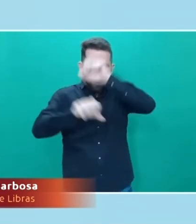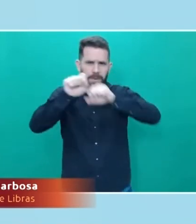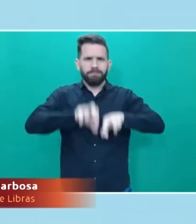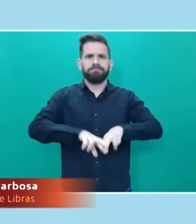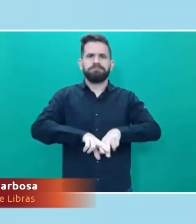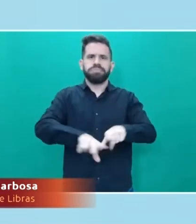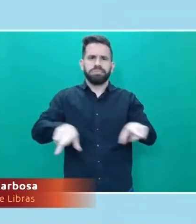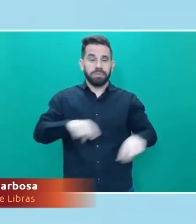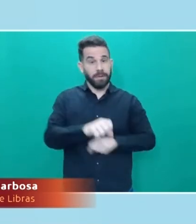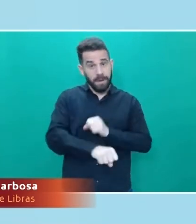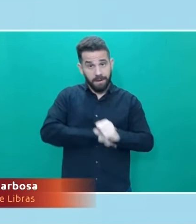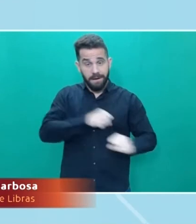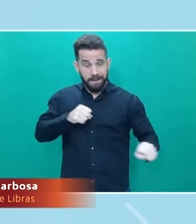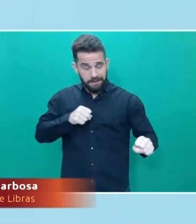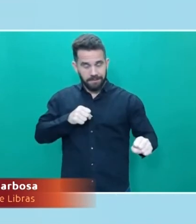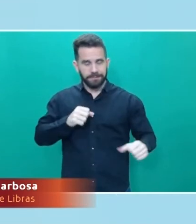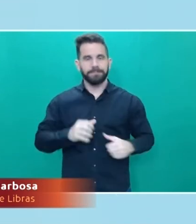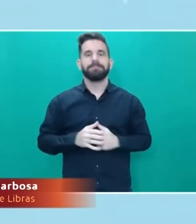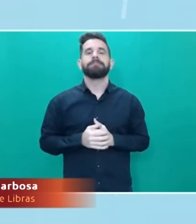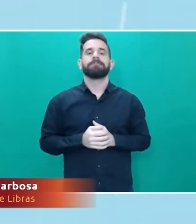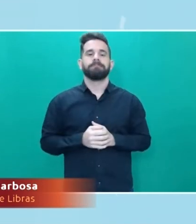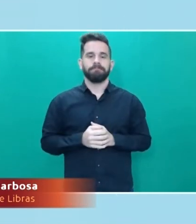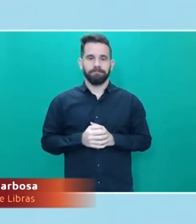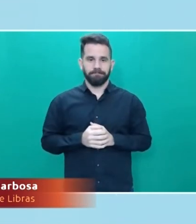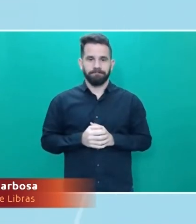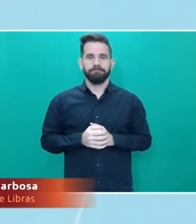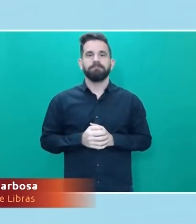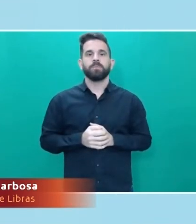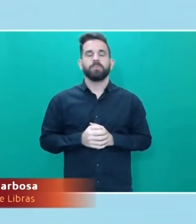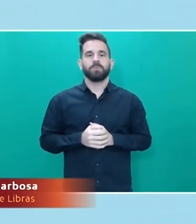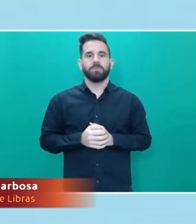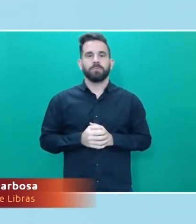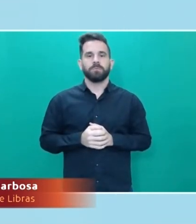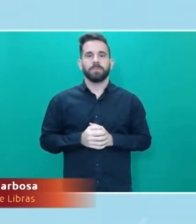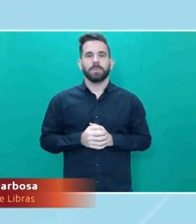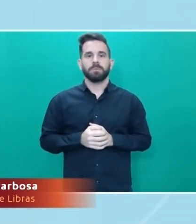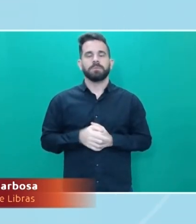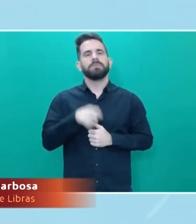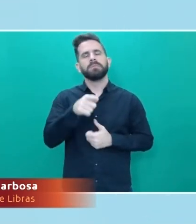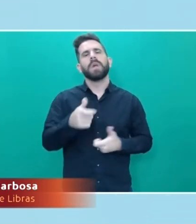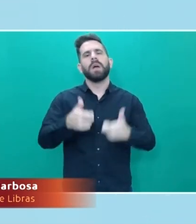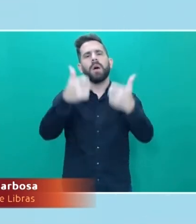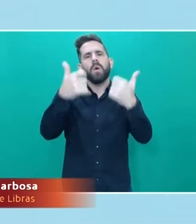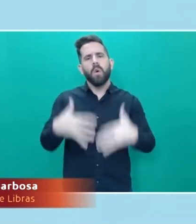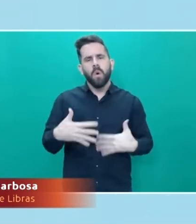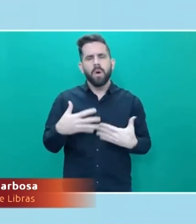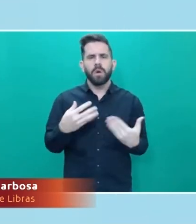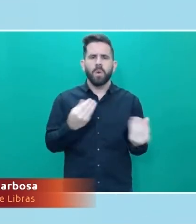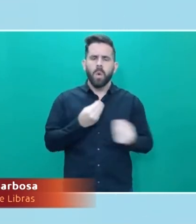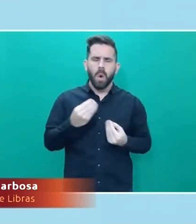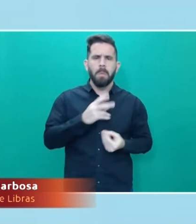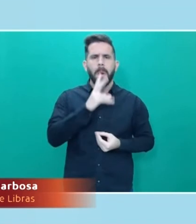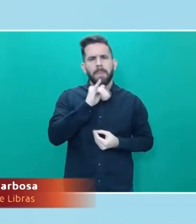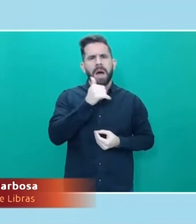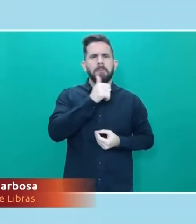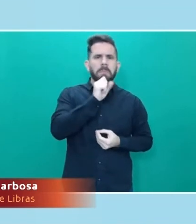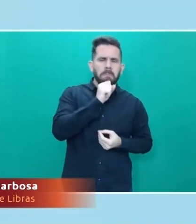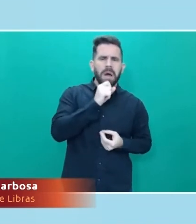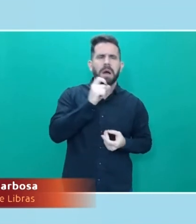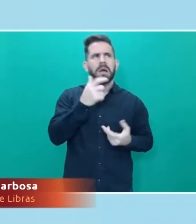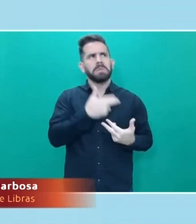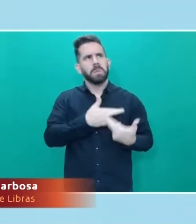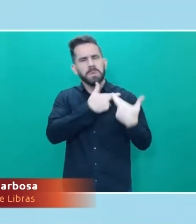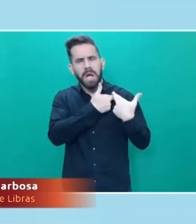marciais. Então, conta pra gente o que as pessoas têm que fazer. Pais, mães, responsáveis, ou